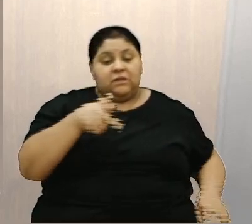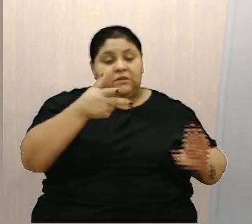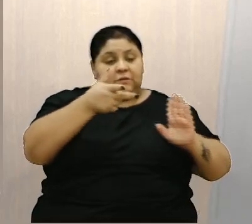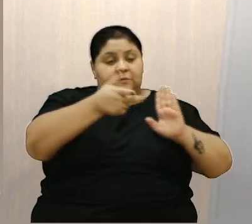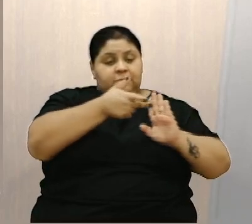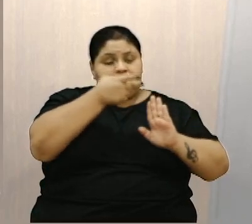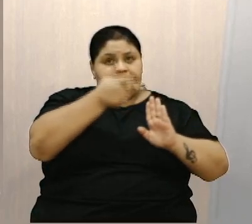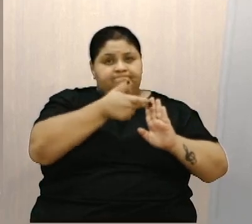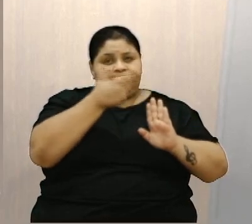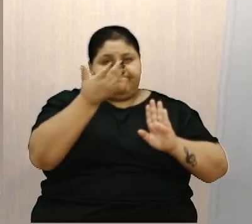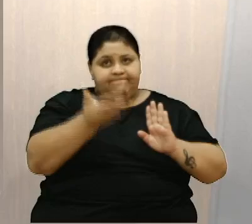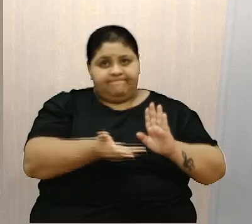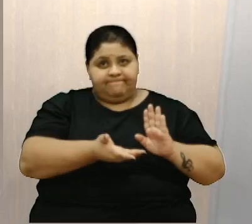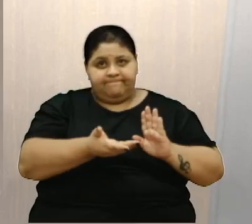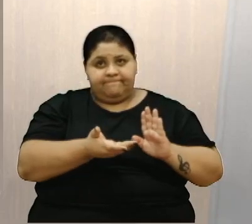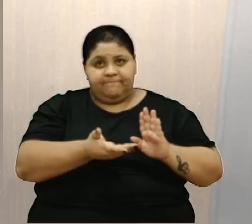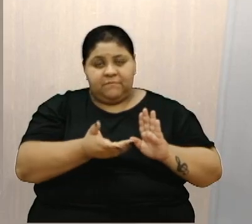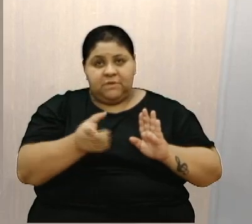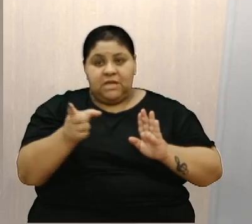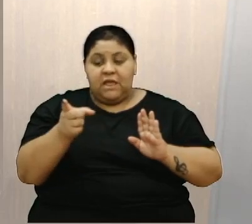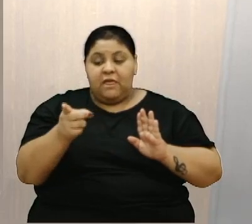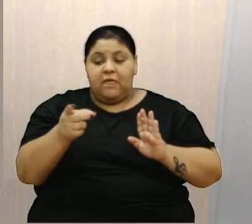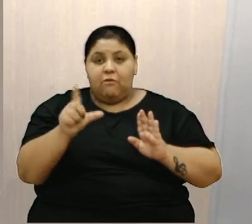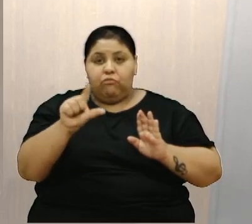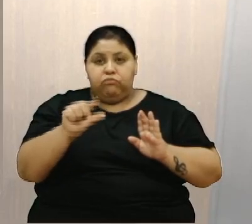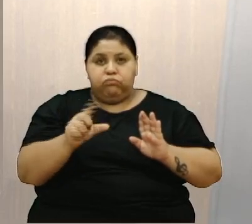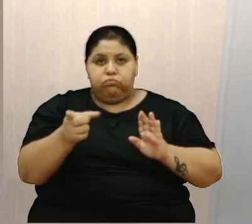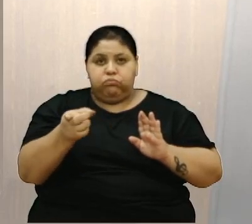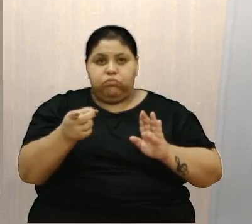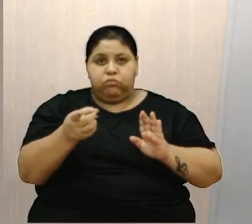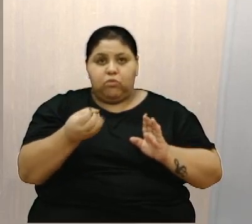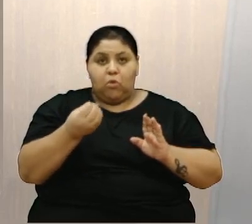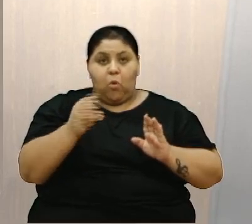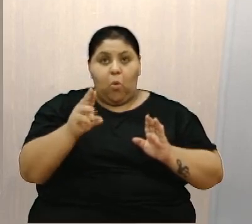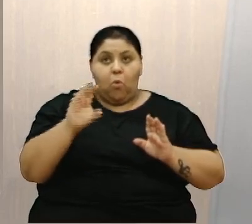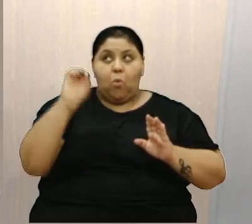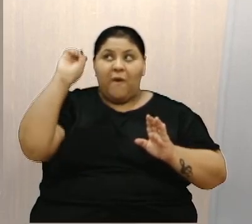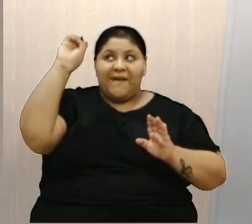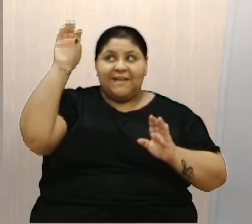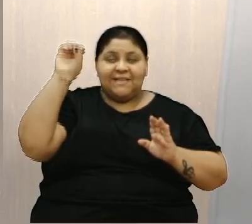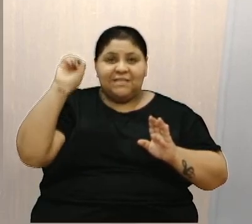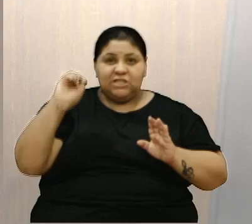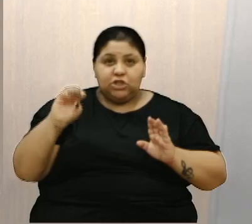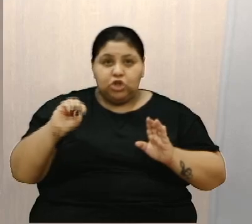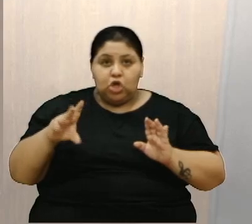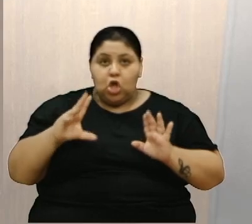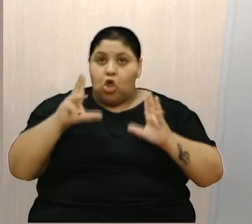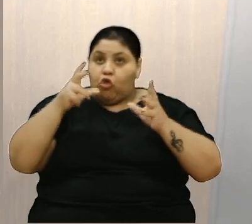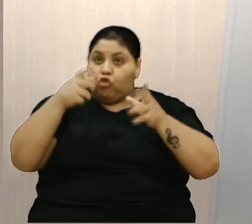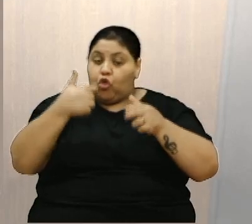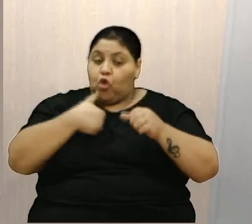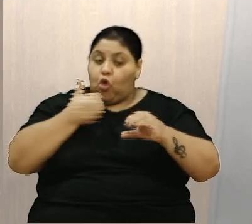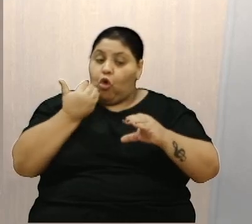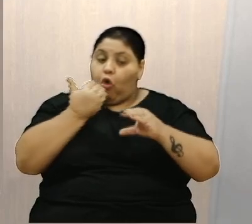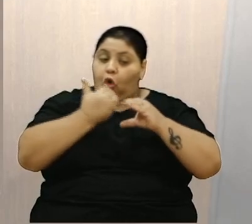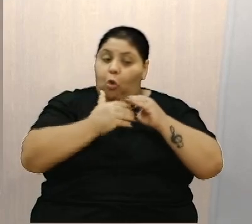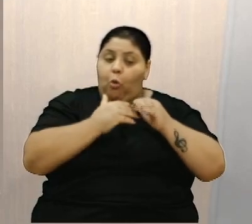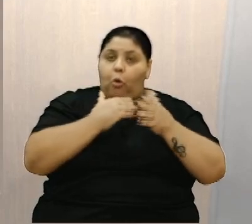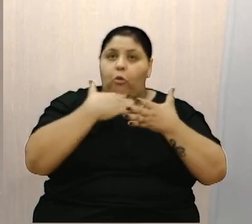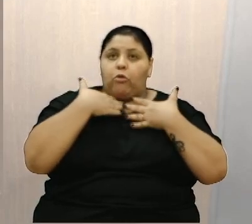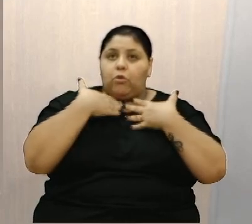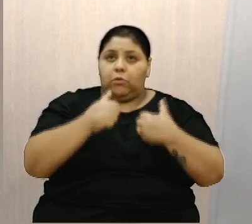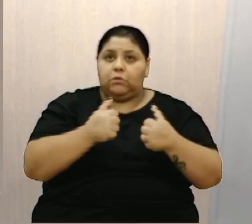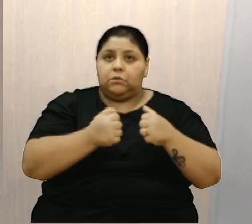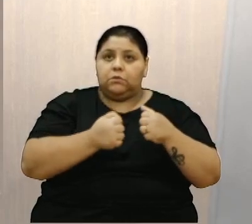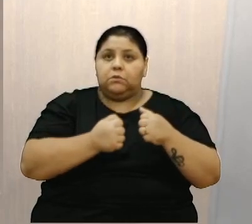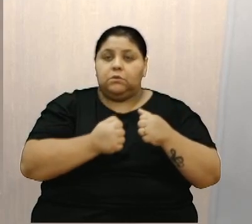é redutor de velocidade ou a sinaleira. Todos eles eu tenho encaminhado pela Secretaria de Trânsito